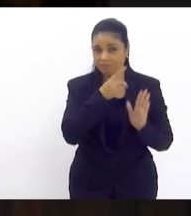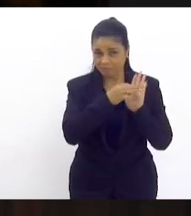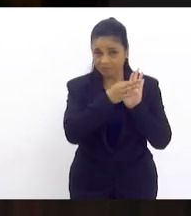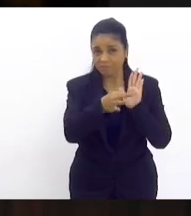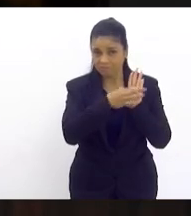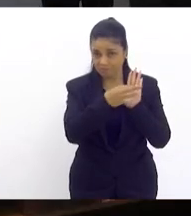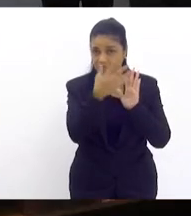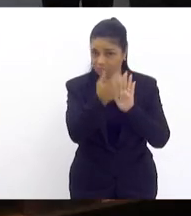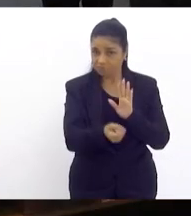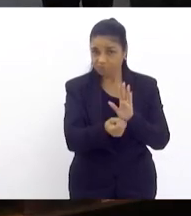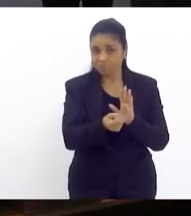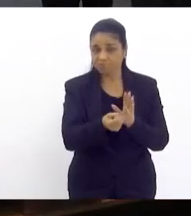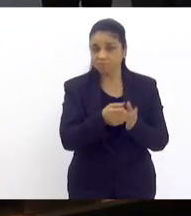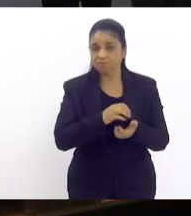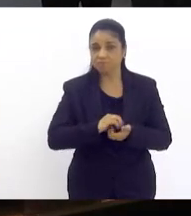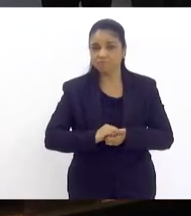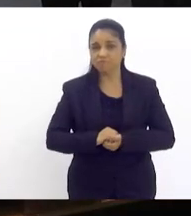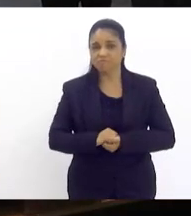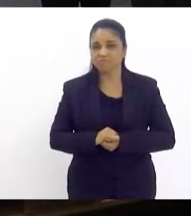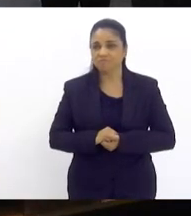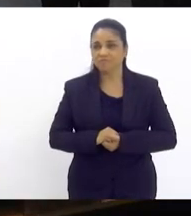sim mas eu tinha pedido